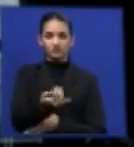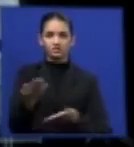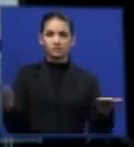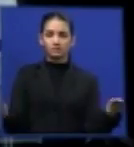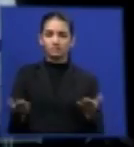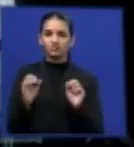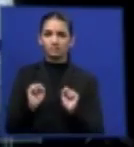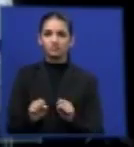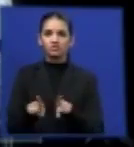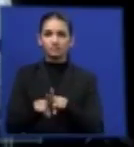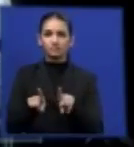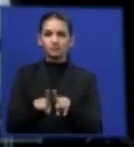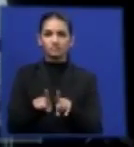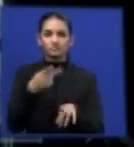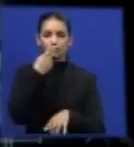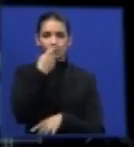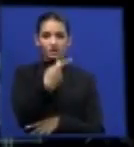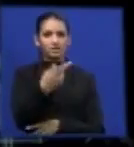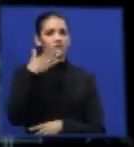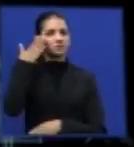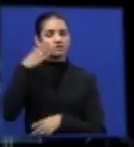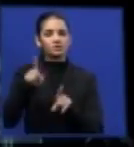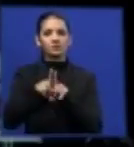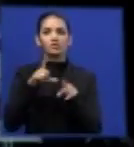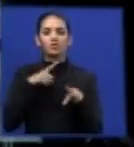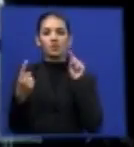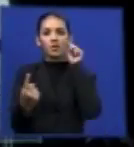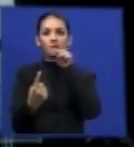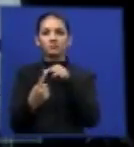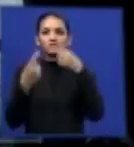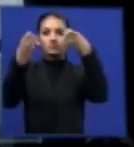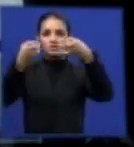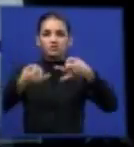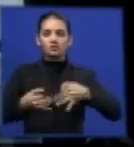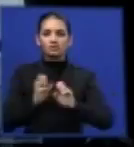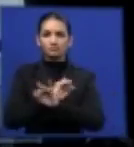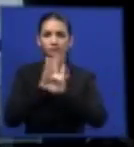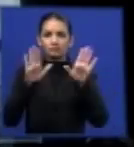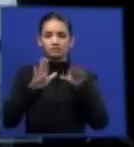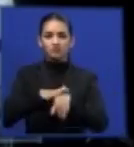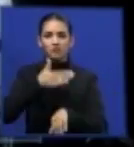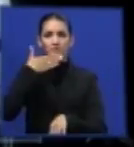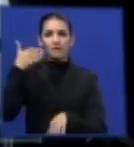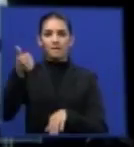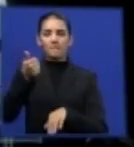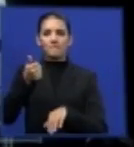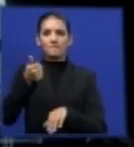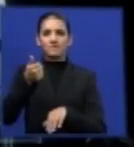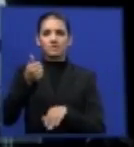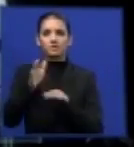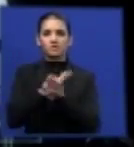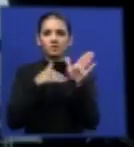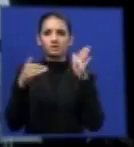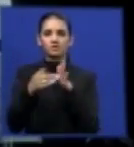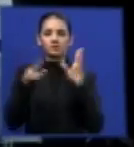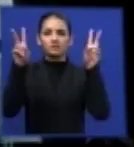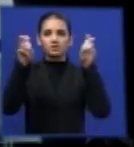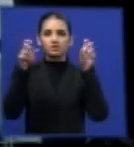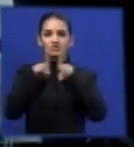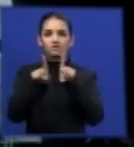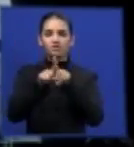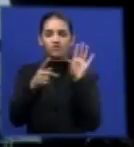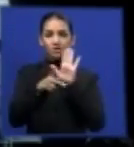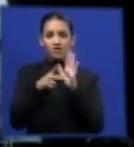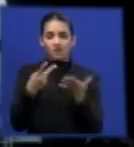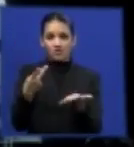a vossas excelências com a finalidade de esclarecer aspectos técnicos relevantes do impacto